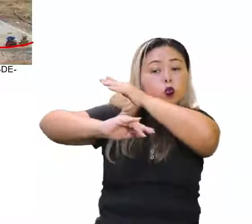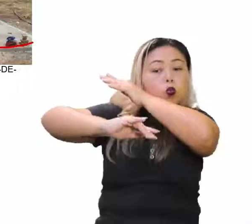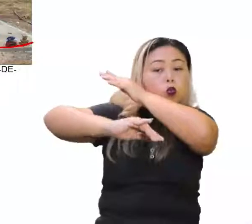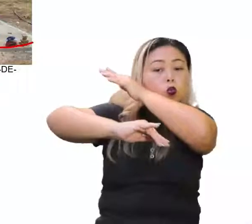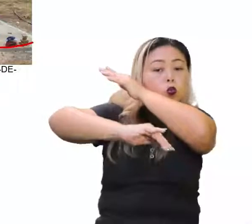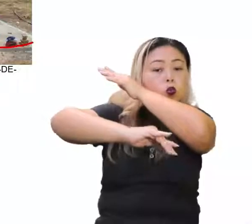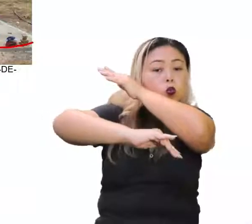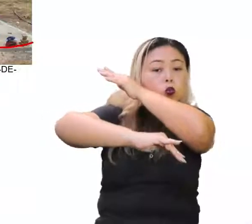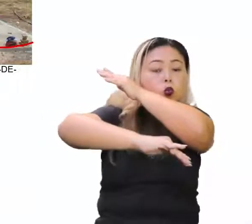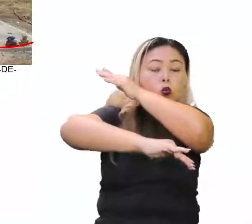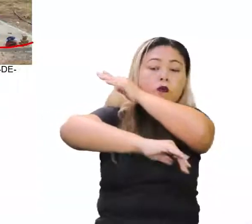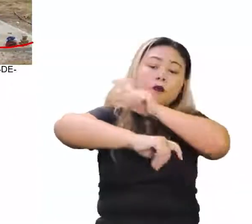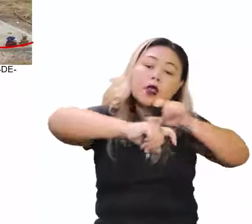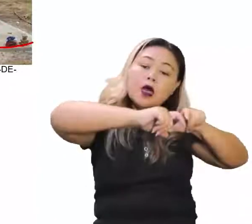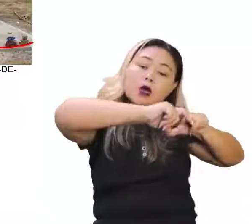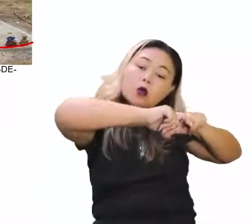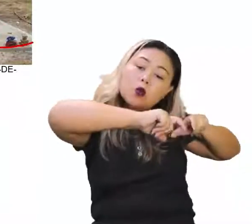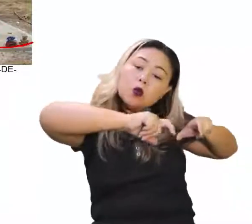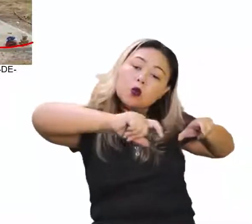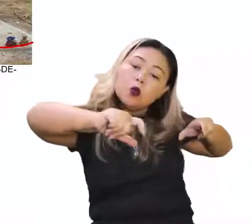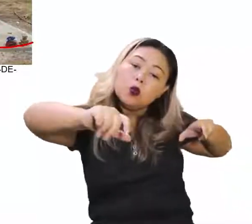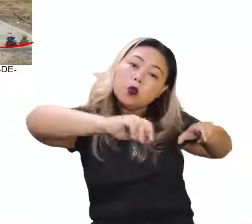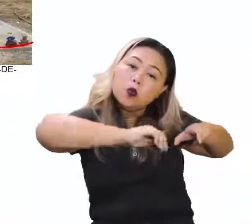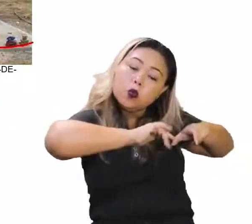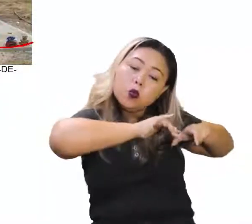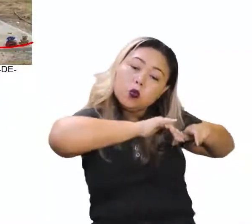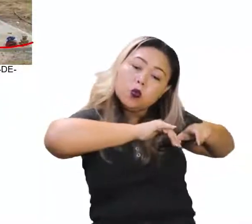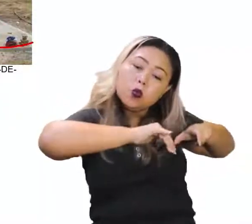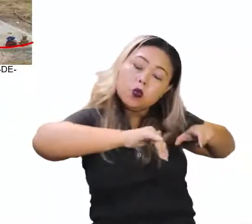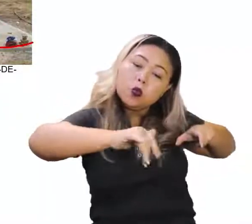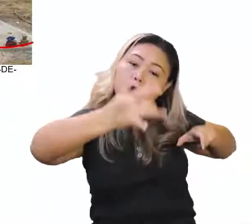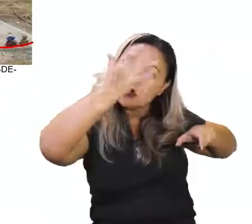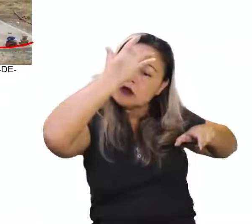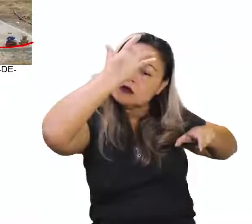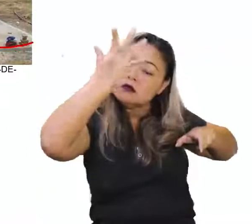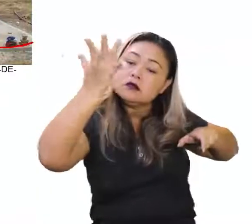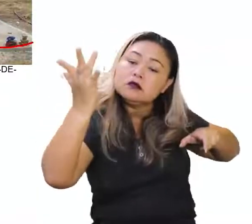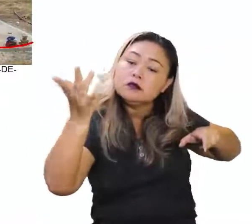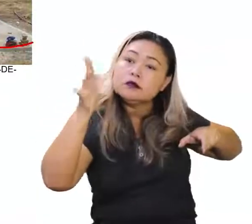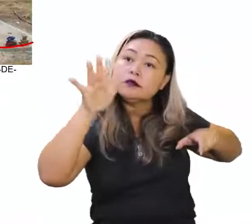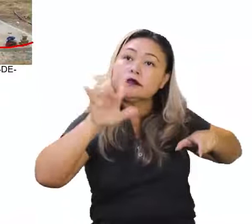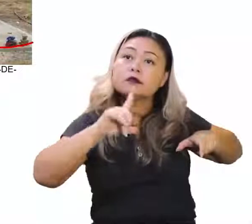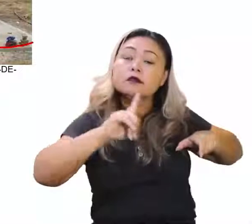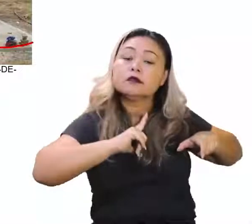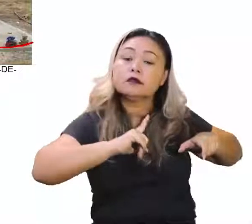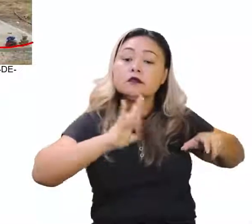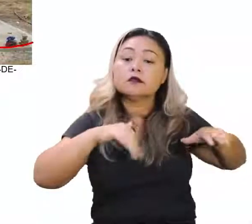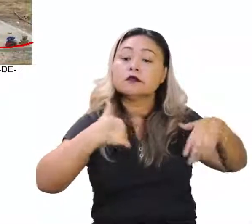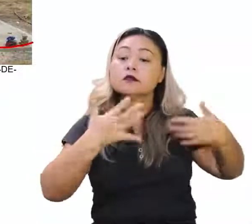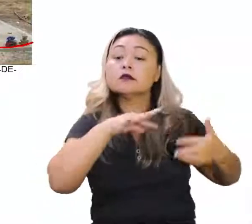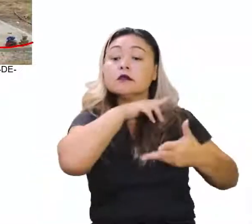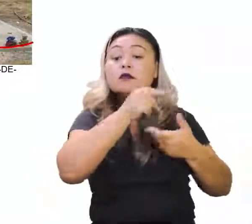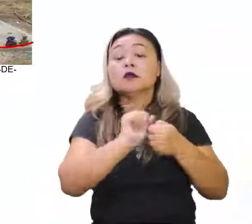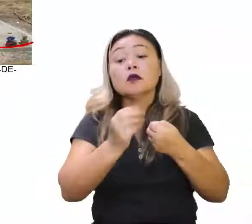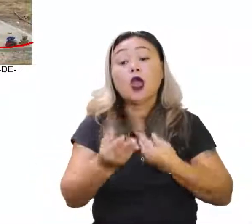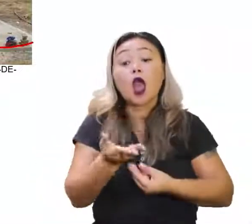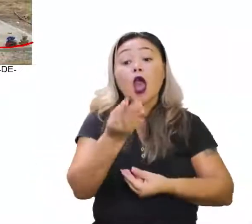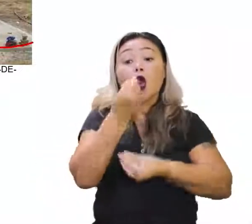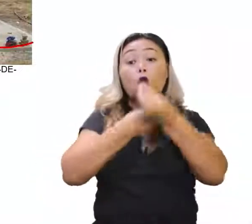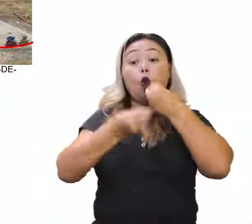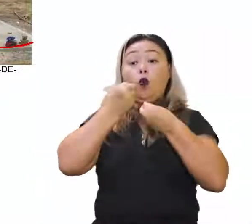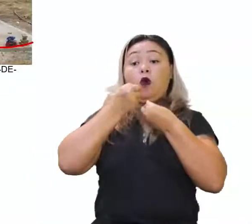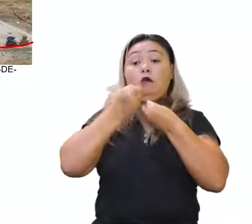ó, para esse dreno e facilita. Muitas vezes, quando o animal